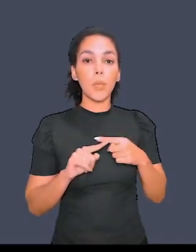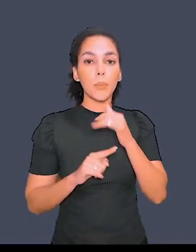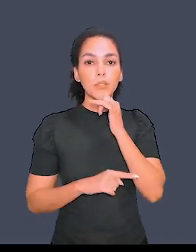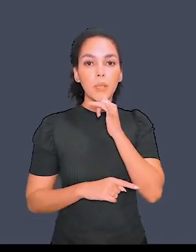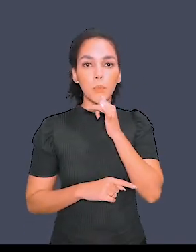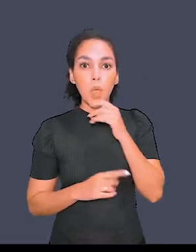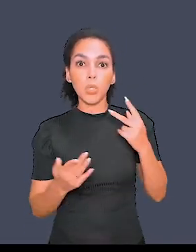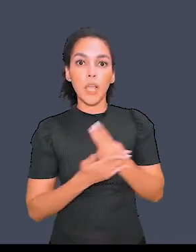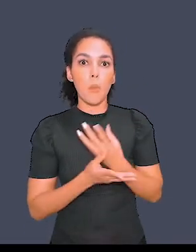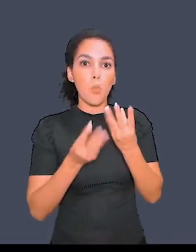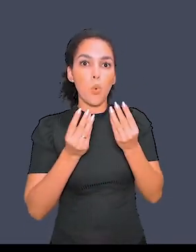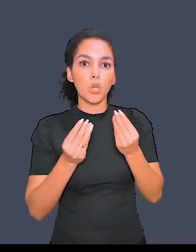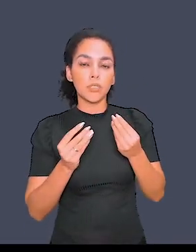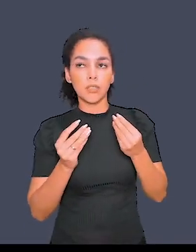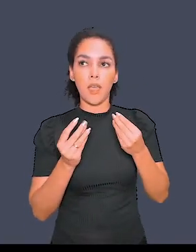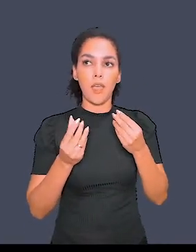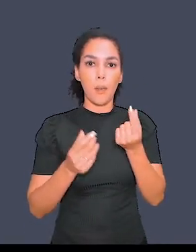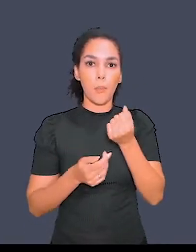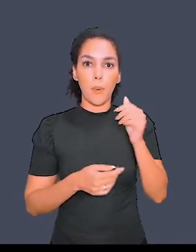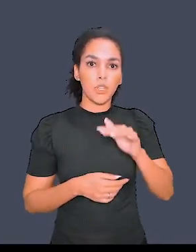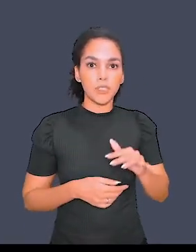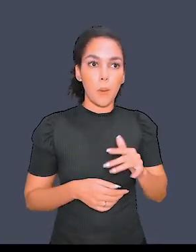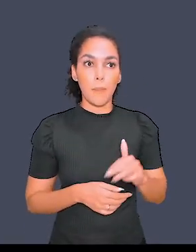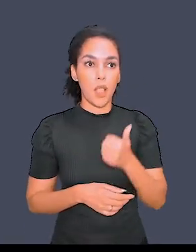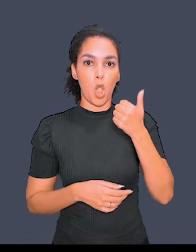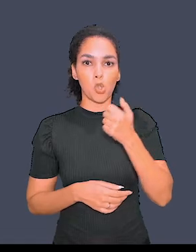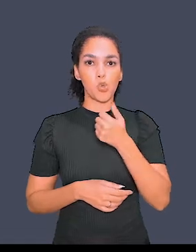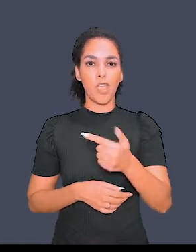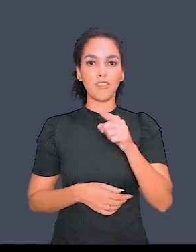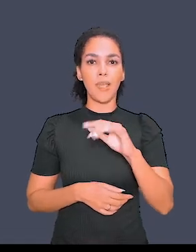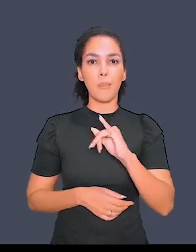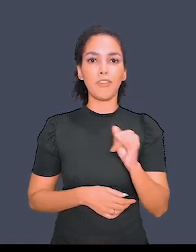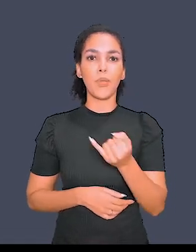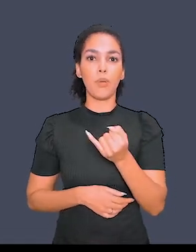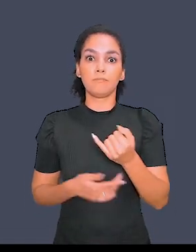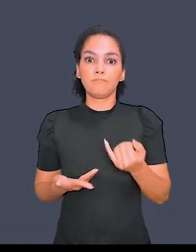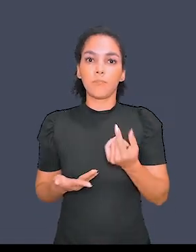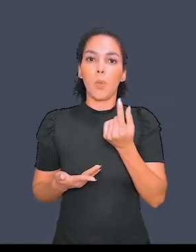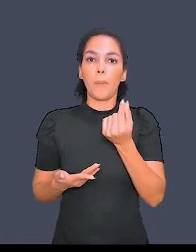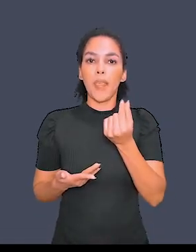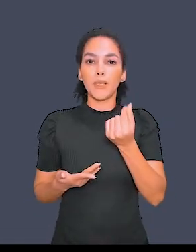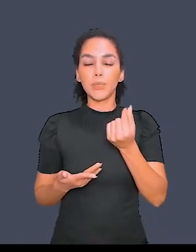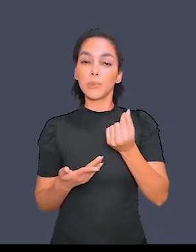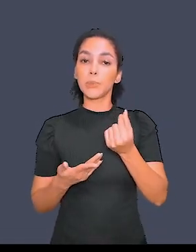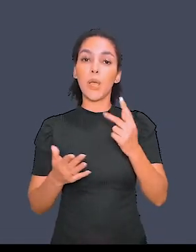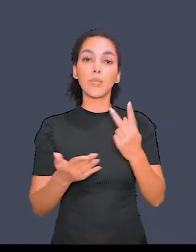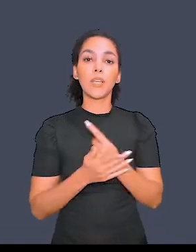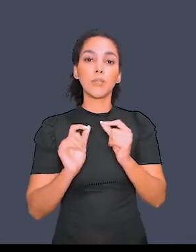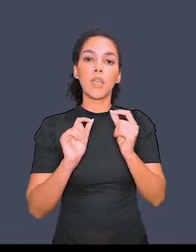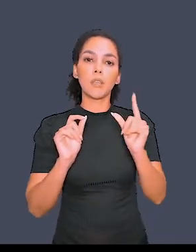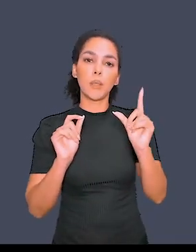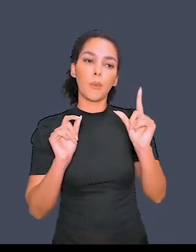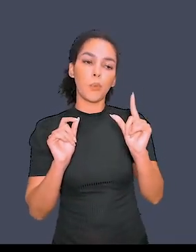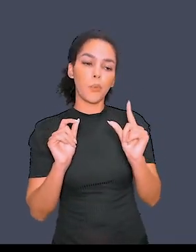monte de promoção de transferência bonificada, melhor do que a que você aproveitou, provavelmente o preço dessas milhas, por causa da lei da oferta e demanda,